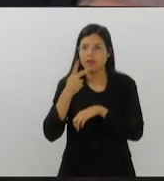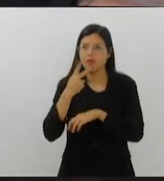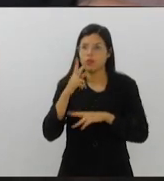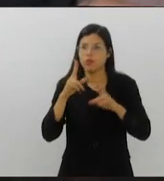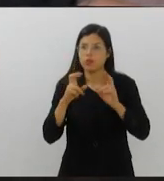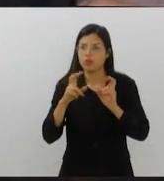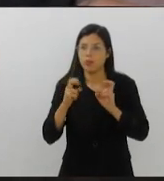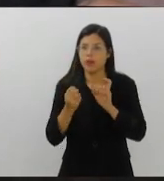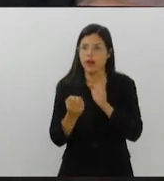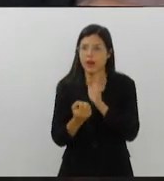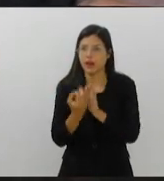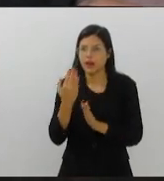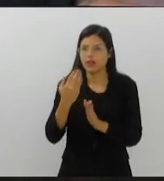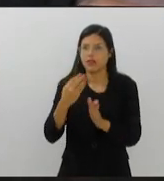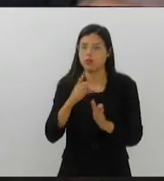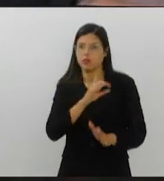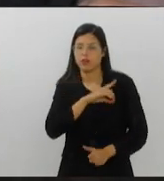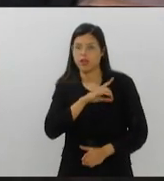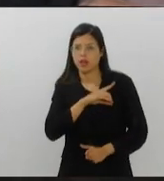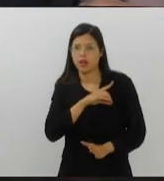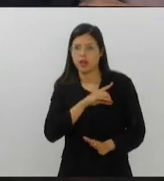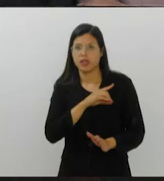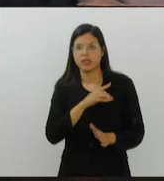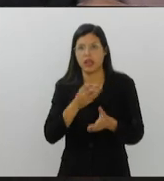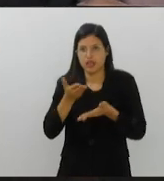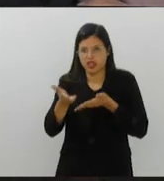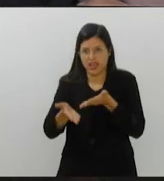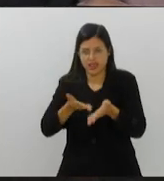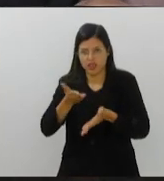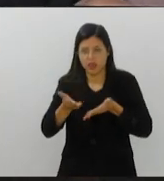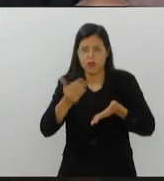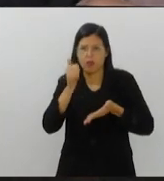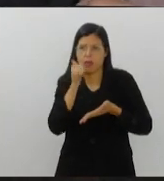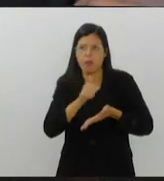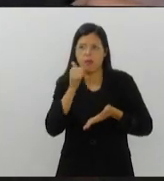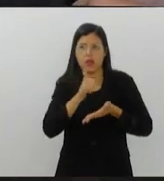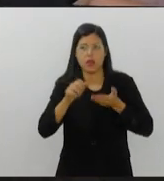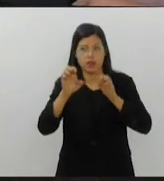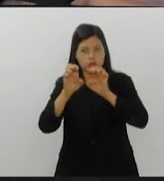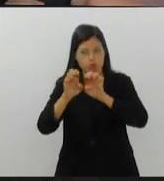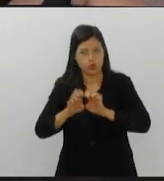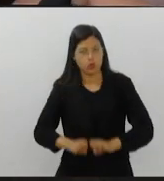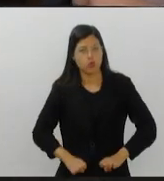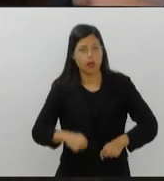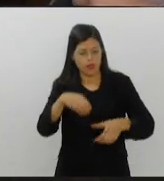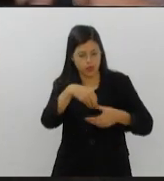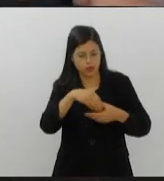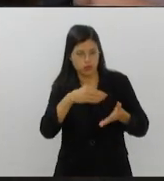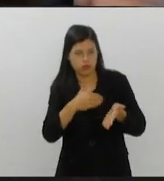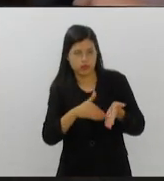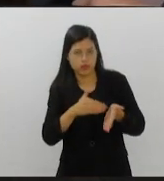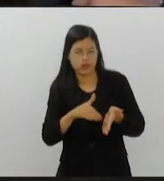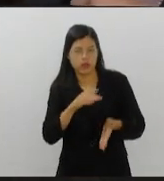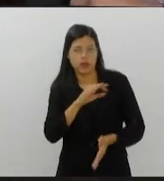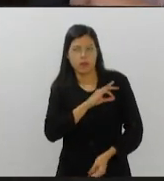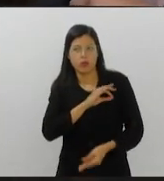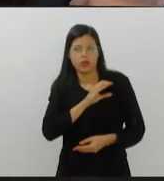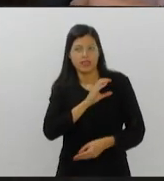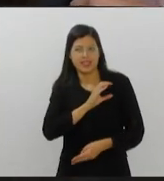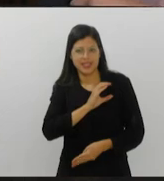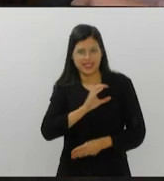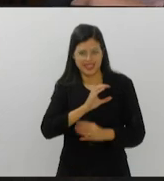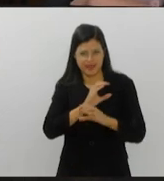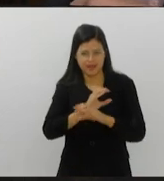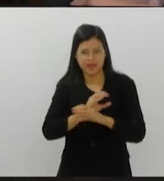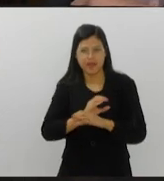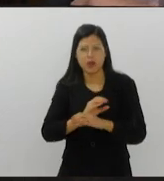de uma delegacia especializada de atendimento à mulher, DEAM, na estrutura da Secretaria de Polícia Civil, no bairro Meyer, na cidade do Rio